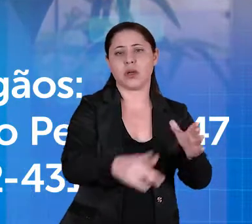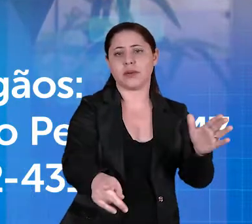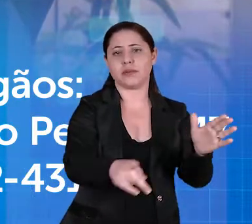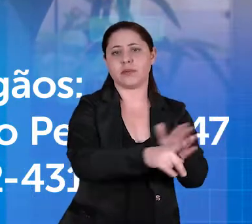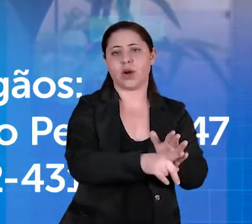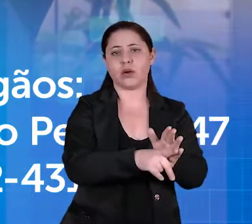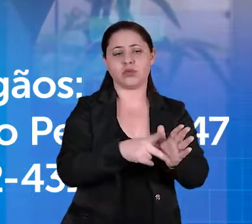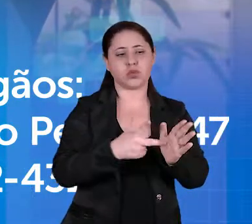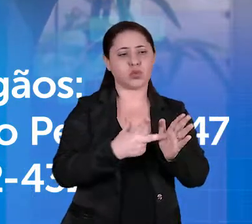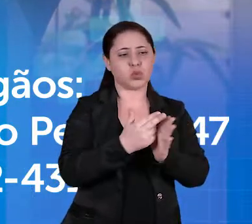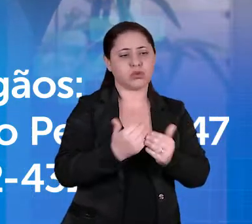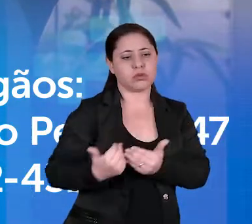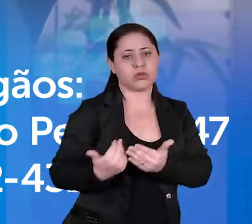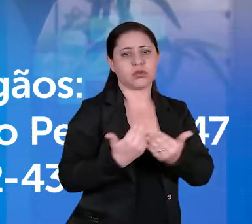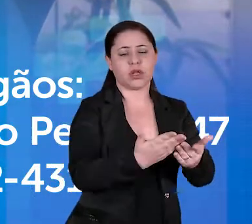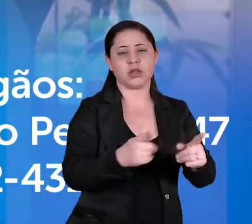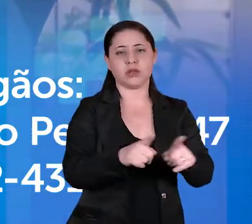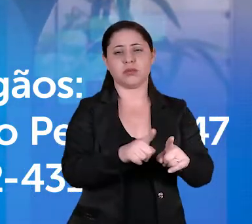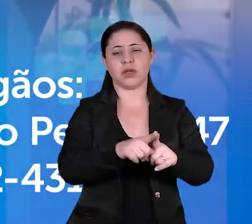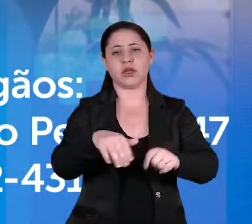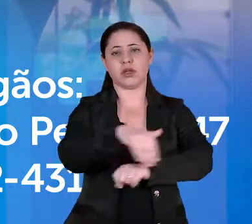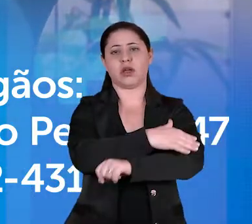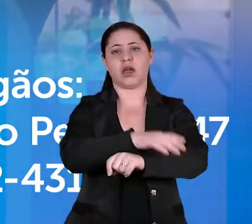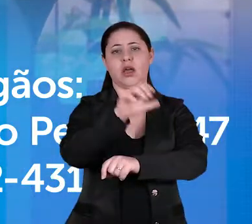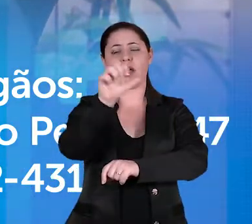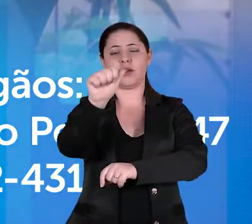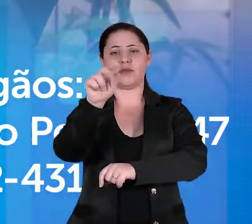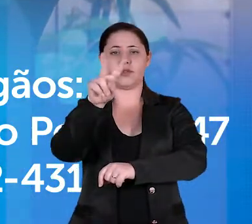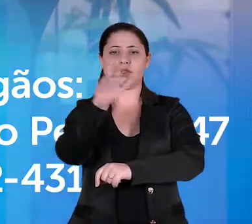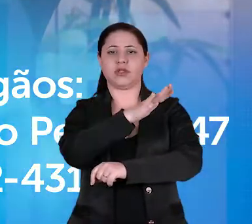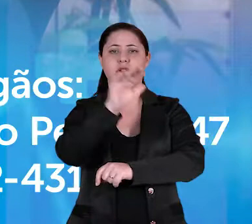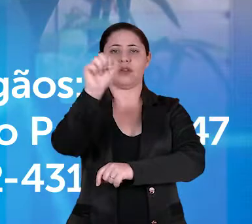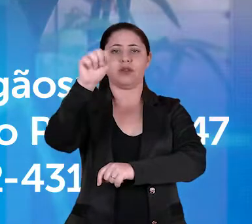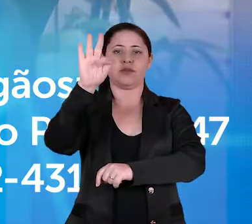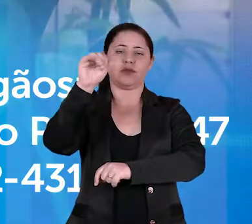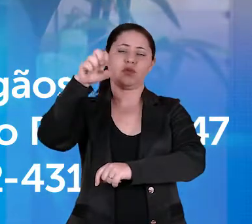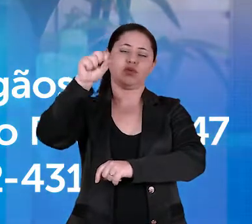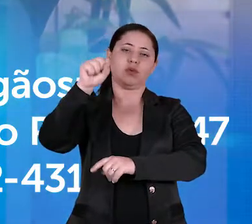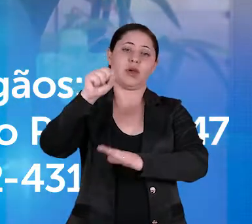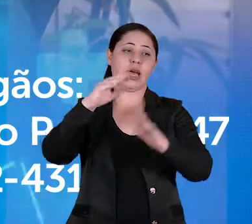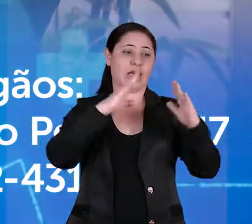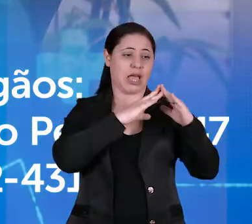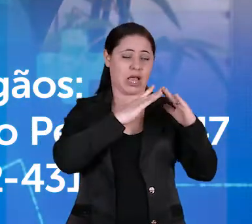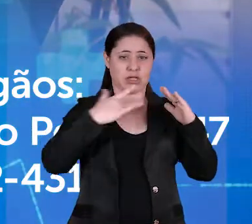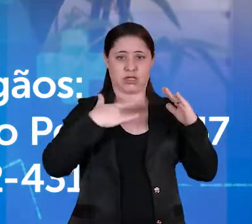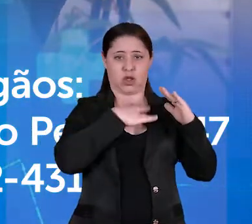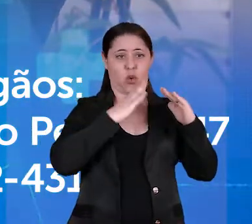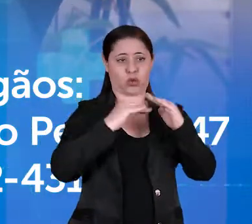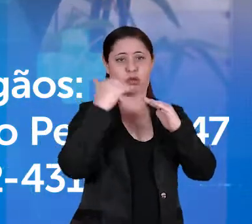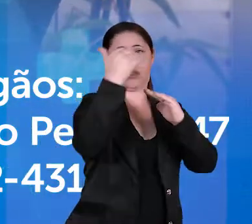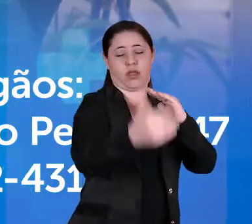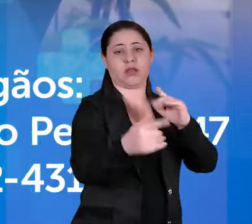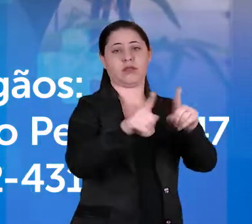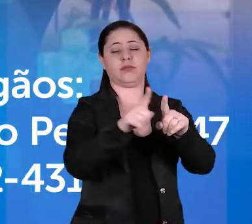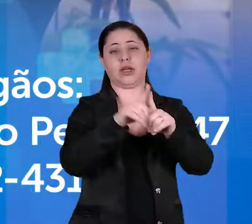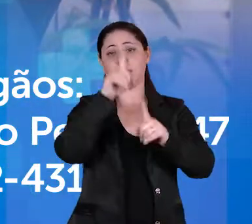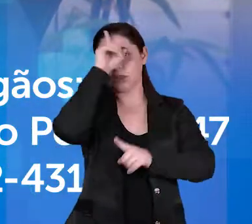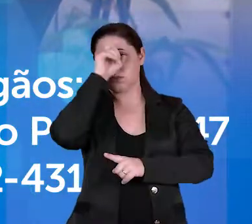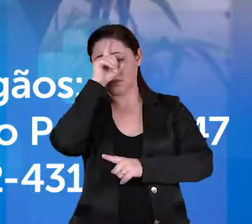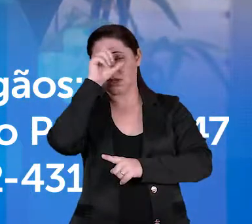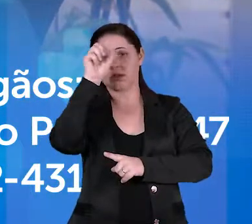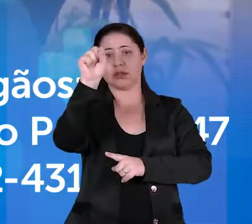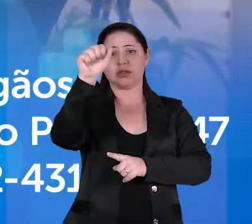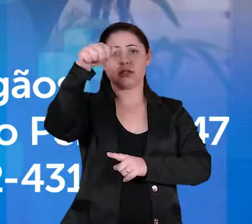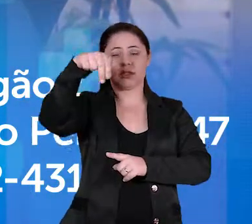Transplantes, aqui em Campo Grande, que a sede fica na Afonso Pena, nos fundos da Casa da Saúde. E temos a Santa Casa também, que